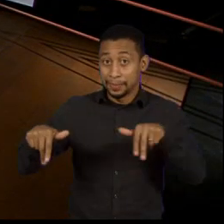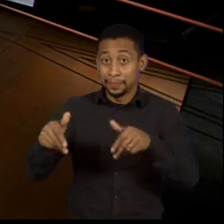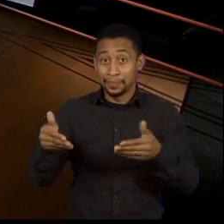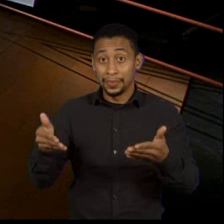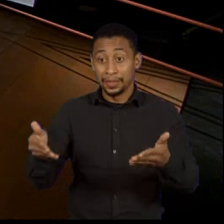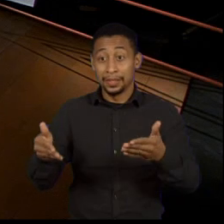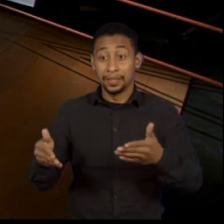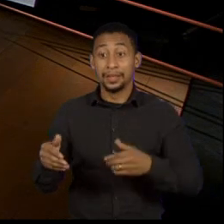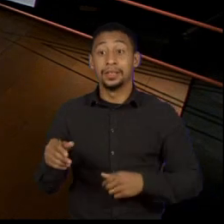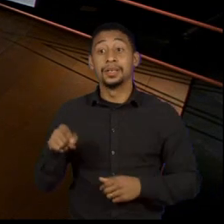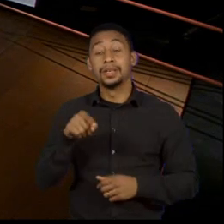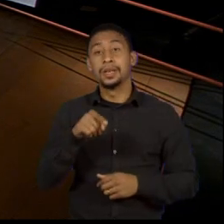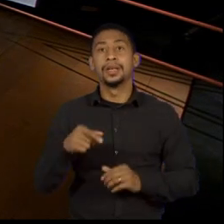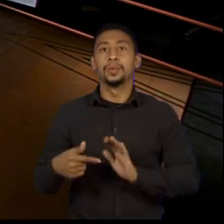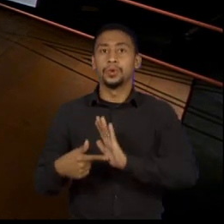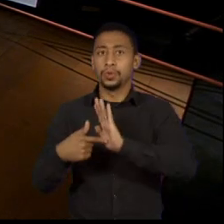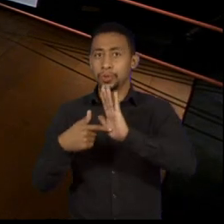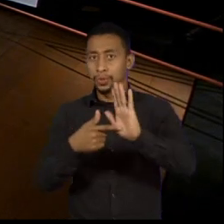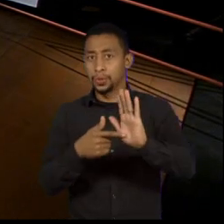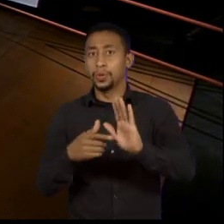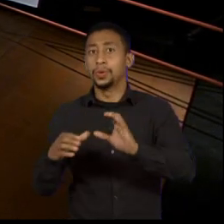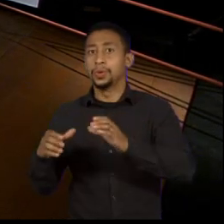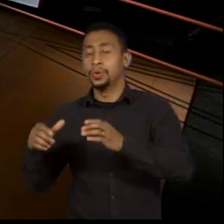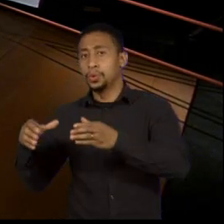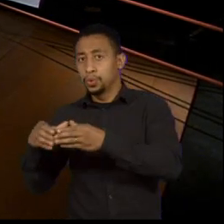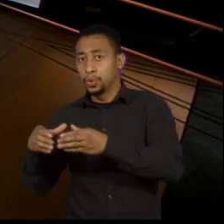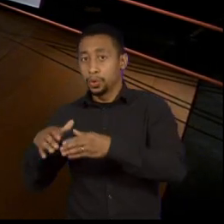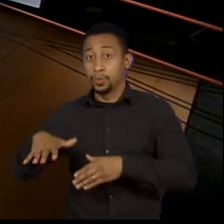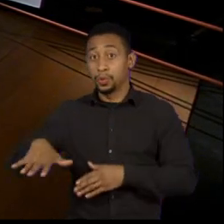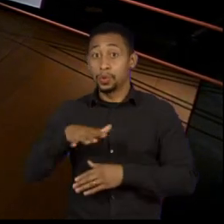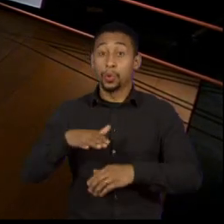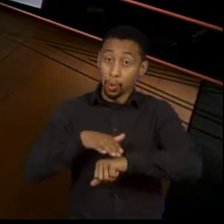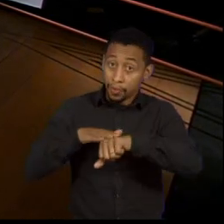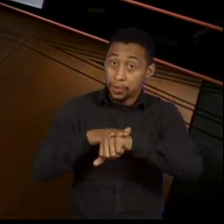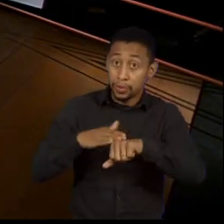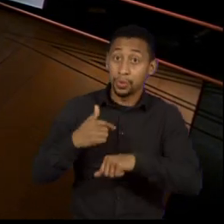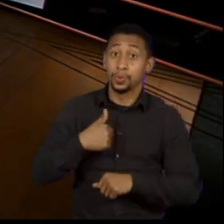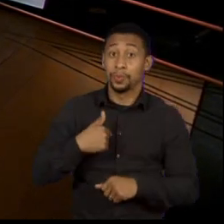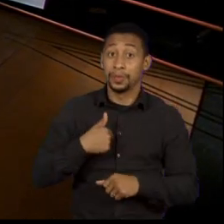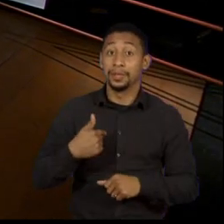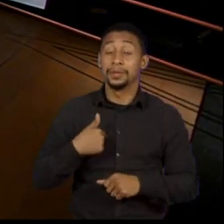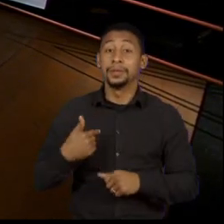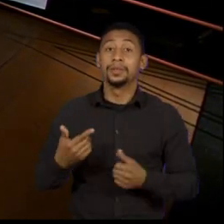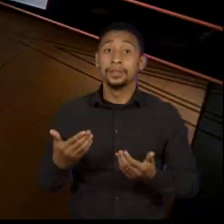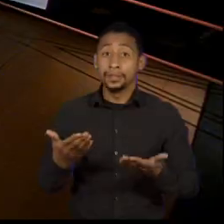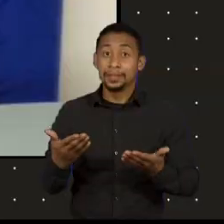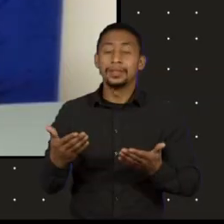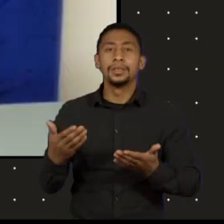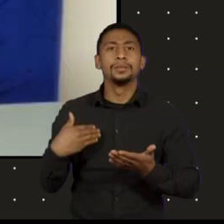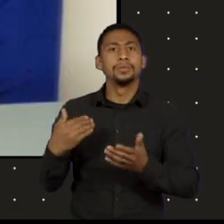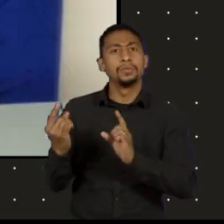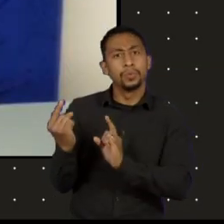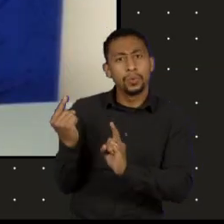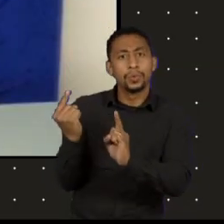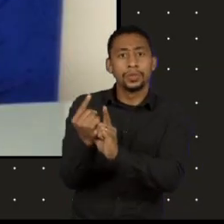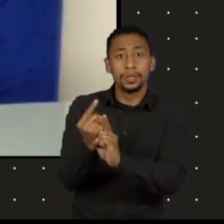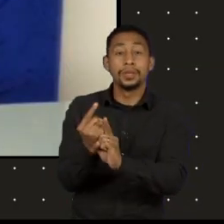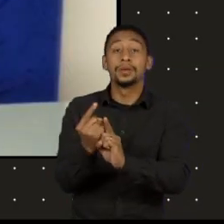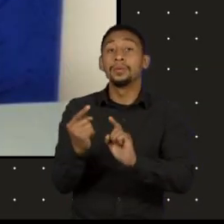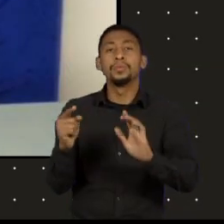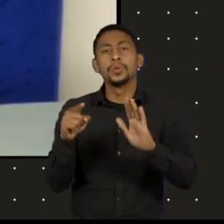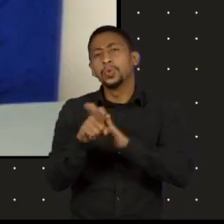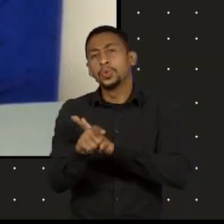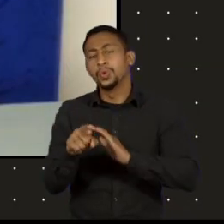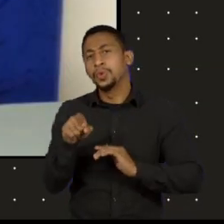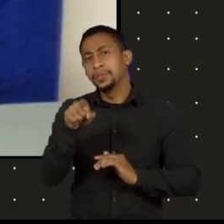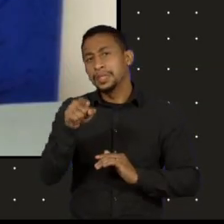ele foi, então, depois no camarim e conversou comigo e que quis me encontrar e perguntou o que eu